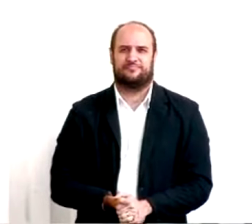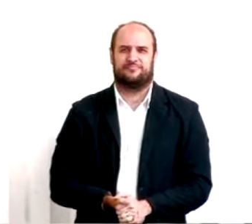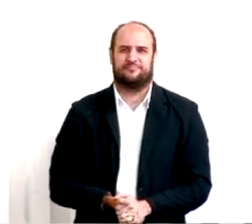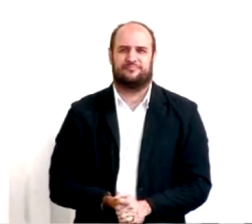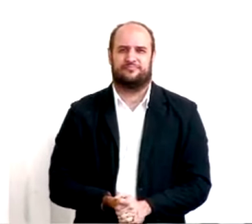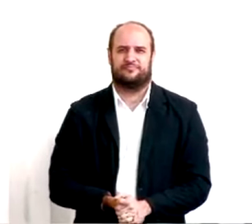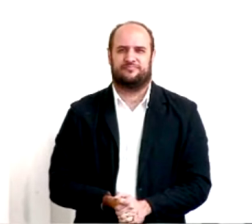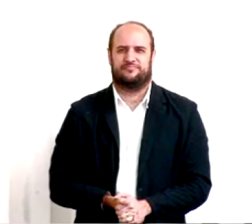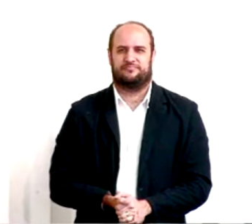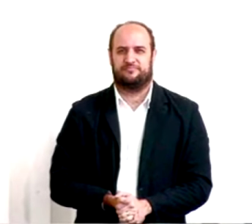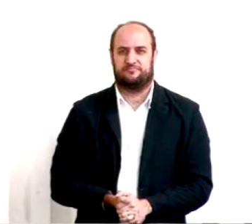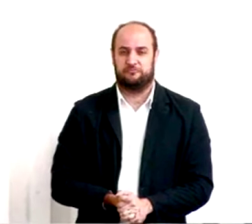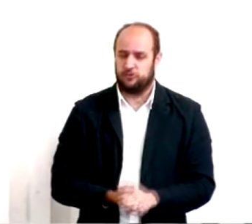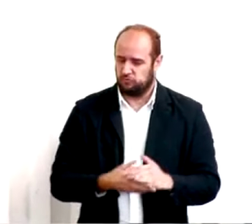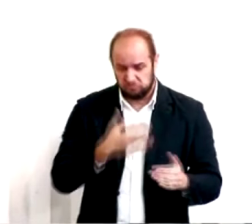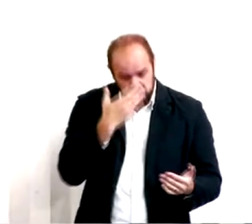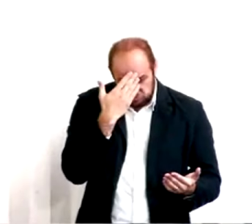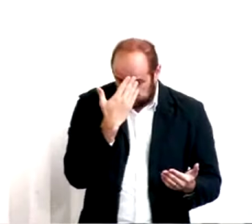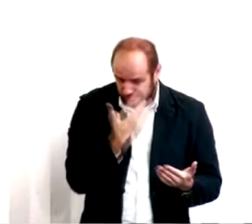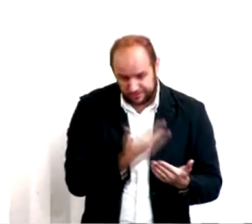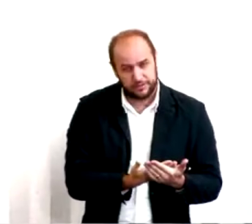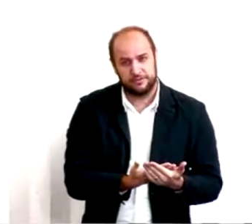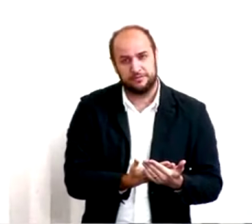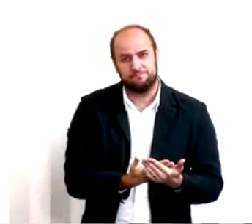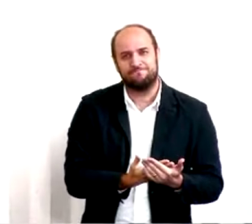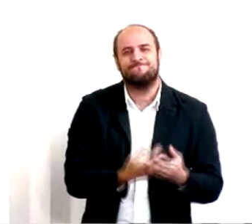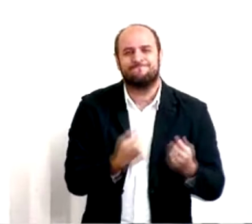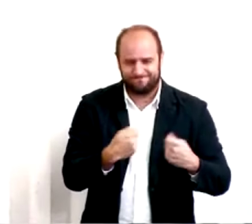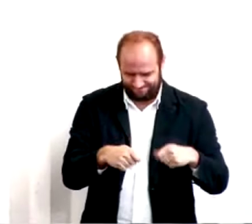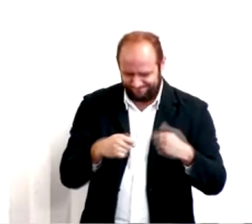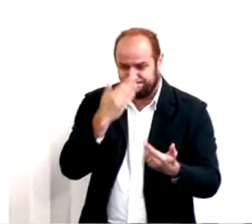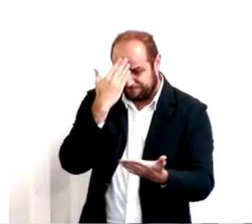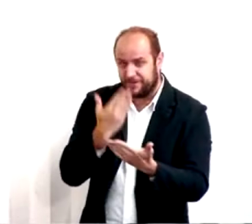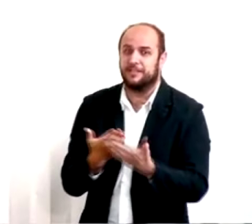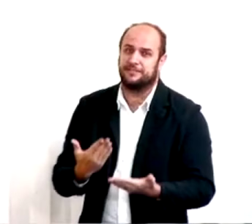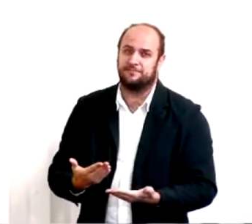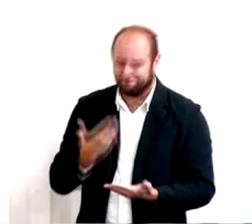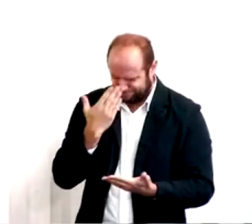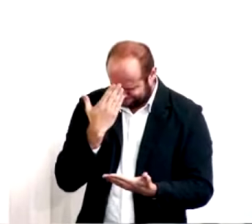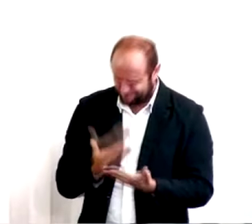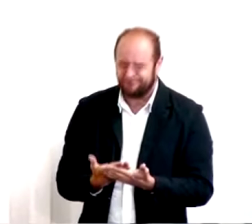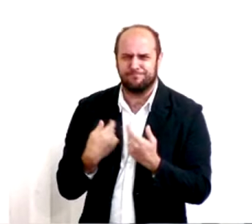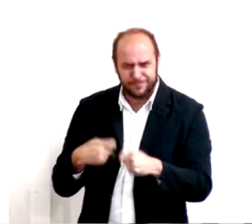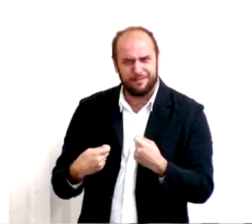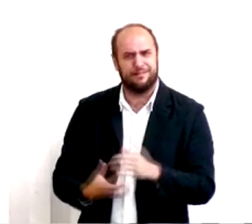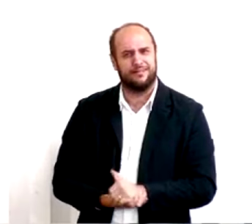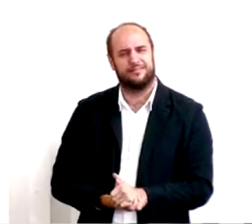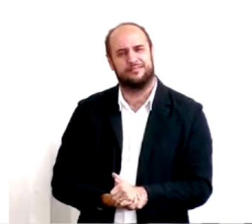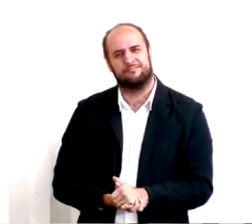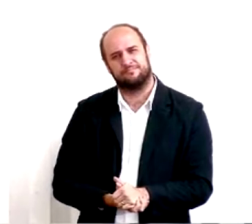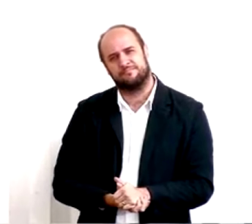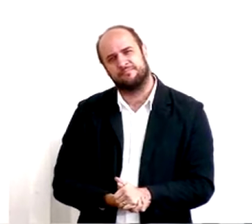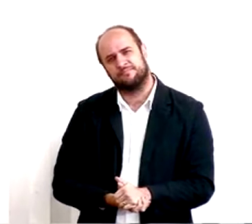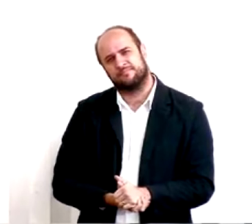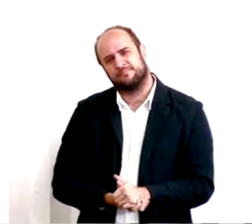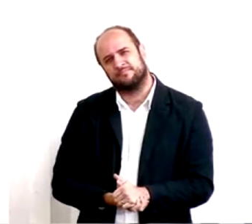e se você não crer nisso e creia a cria